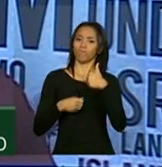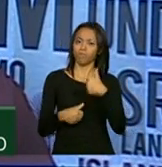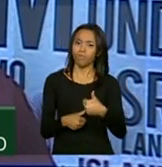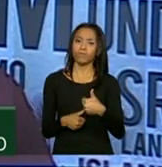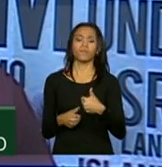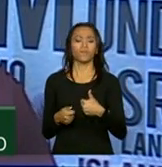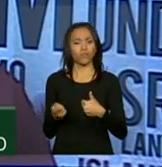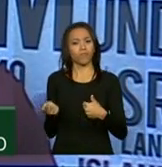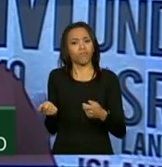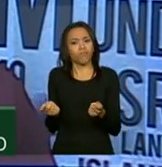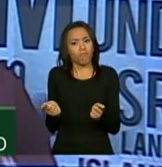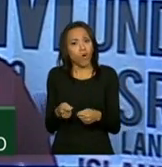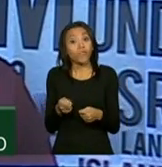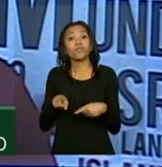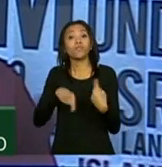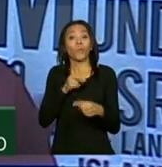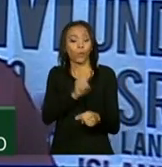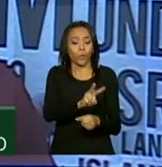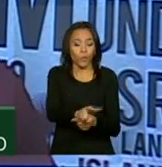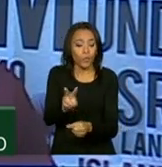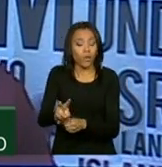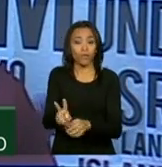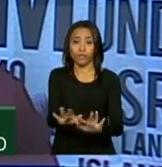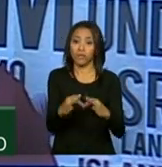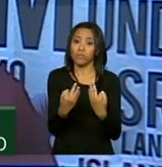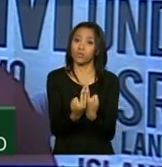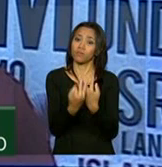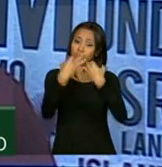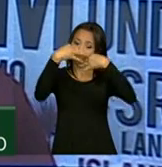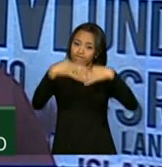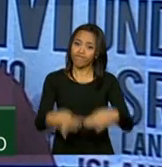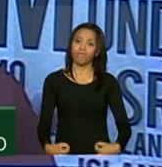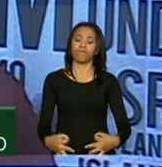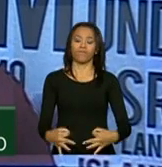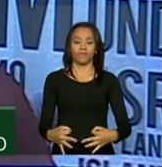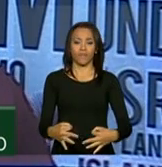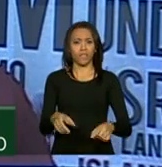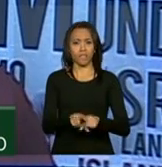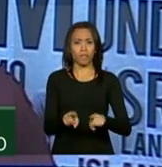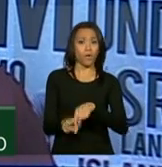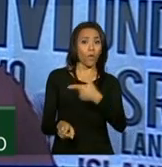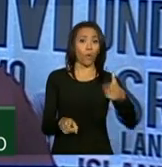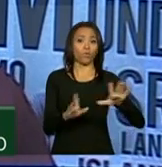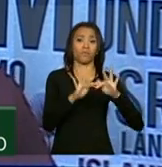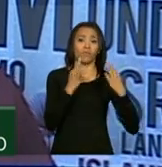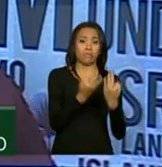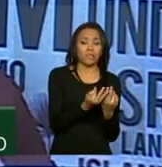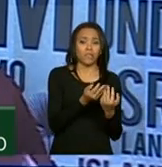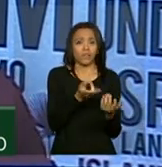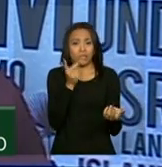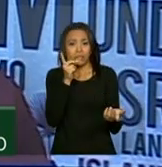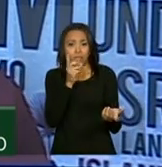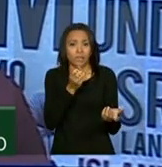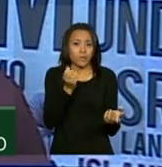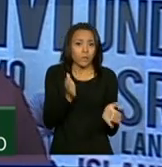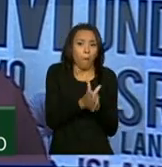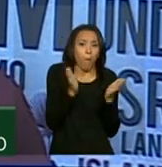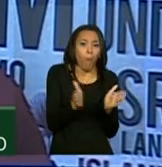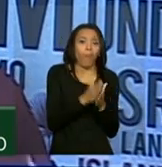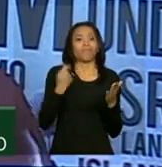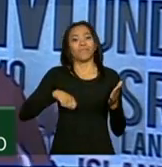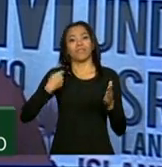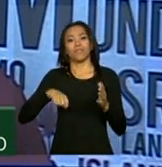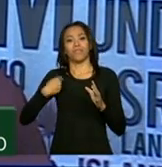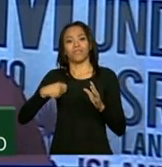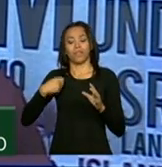para que eles possam, então, cuidar de suas famílias com dignidade. E para aqueles mais vulneráveis, precisamos de proteção social